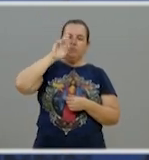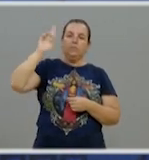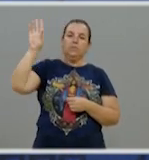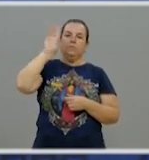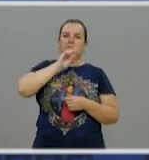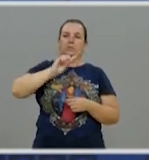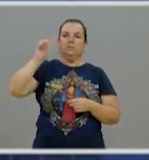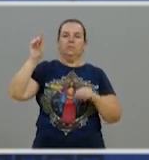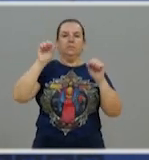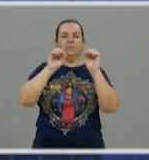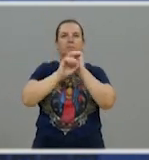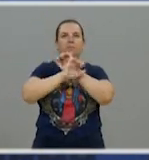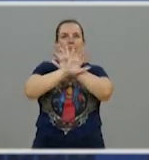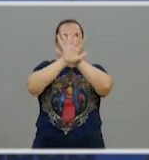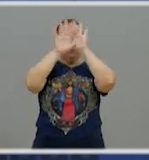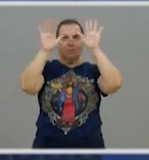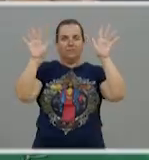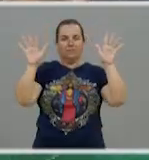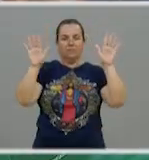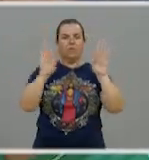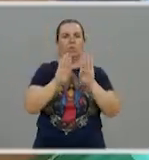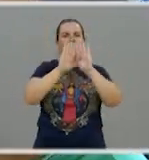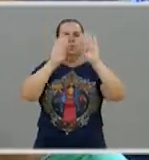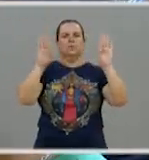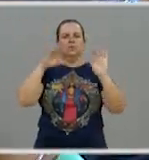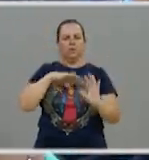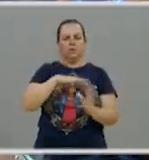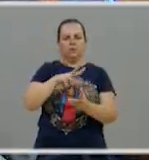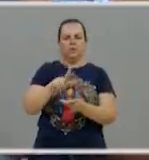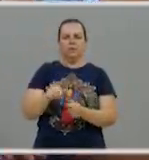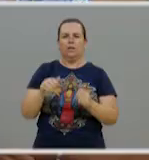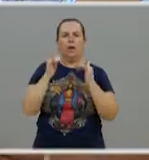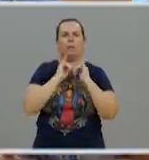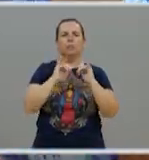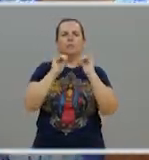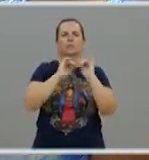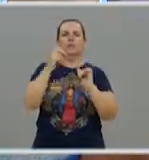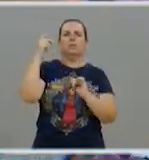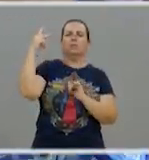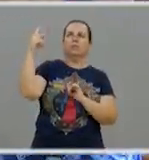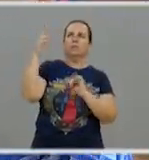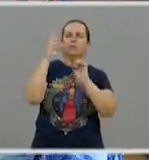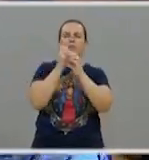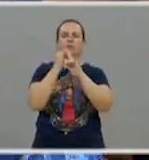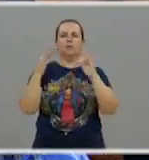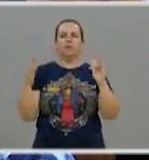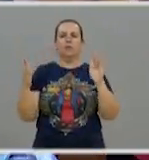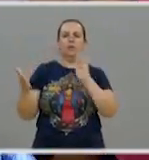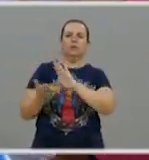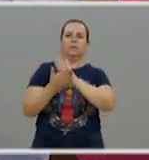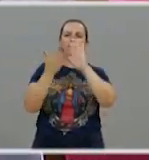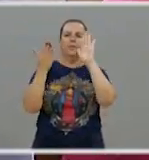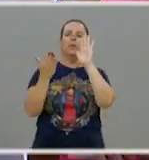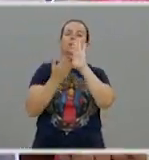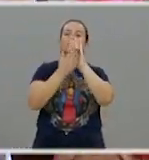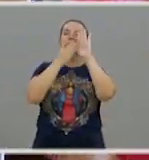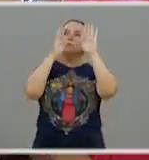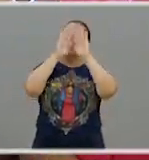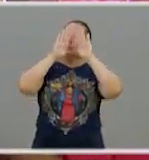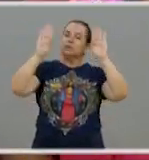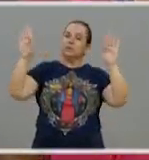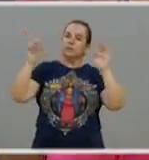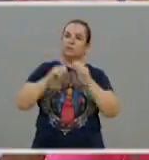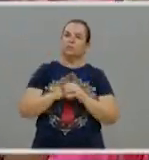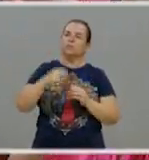Santo, Senhor Deus do Universo, o céu e a terra proclamam a vossa glória.